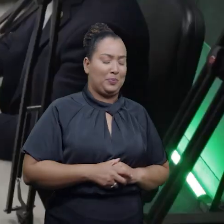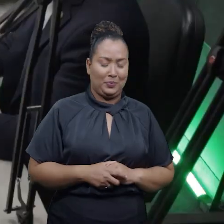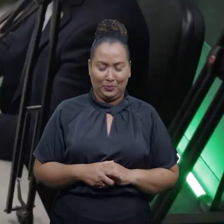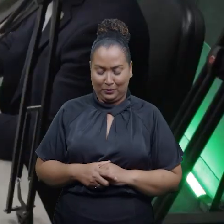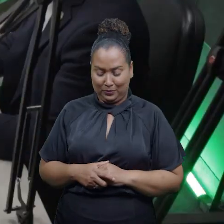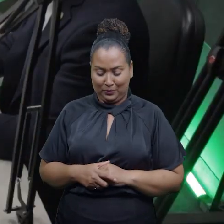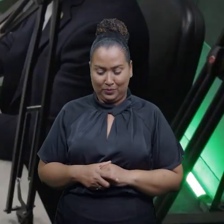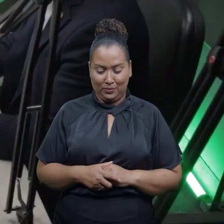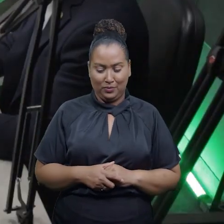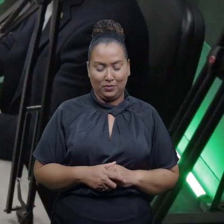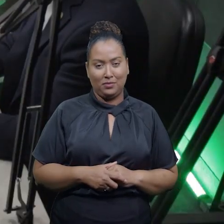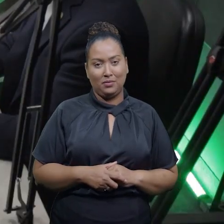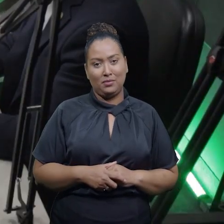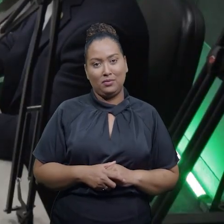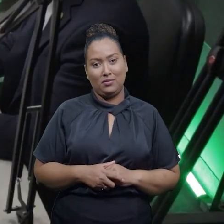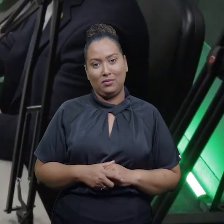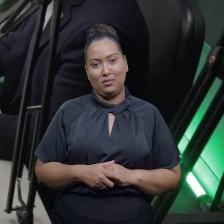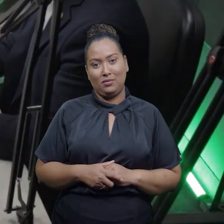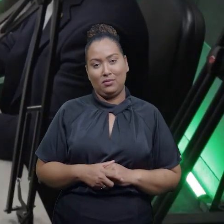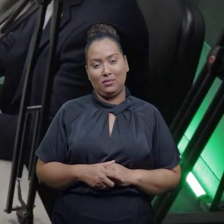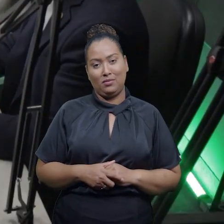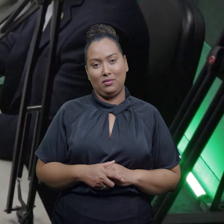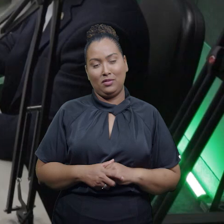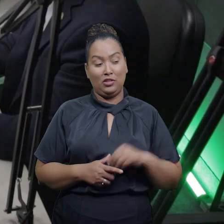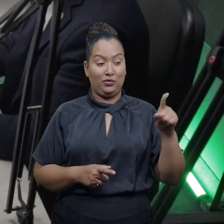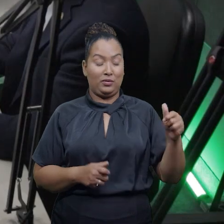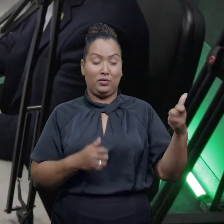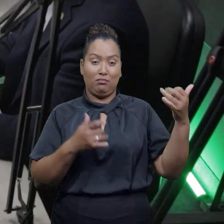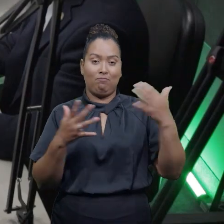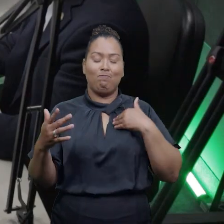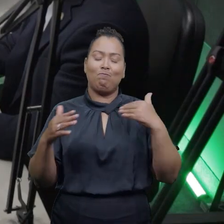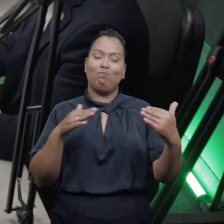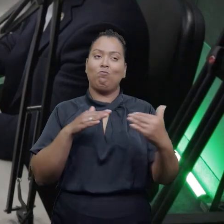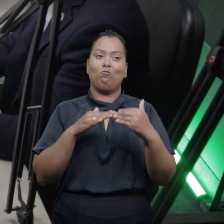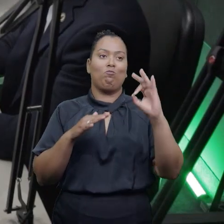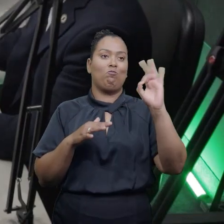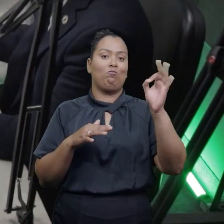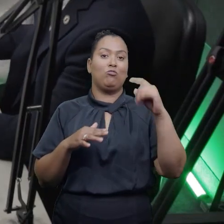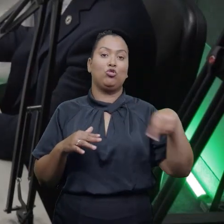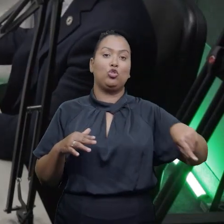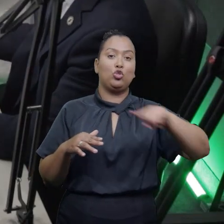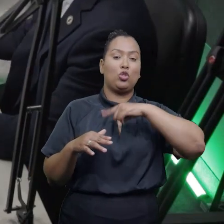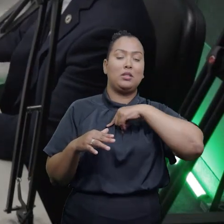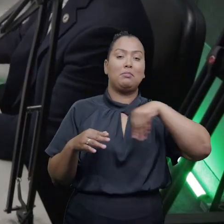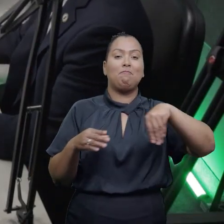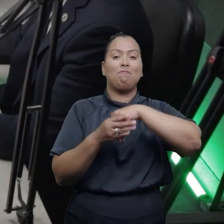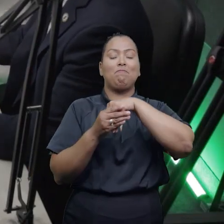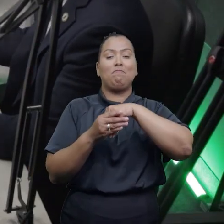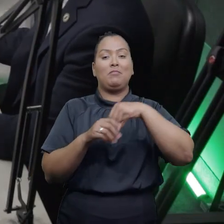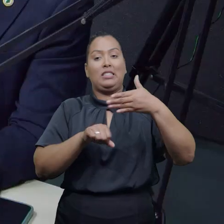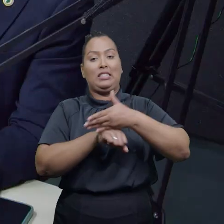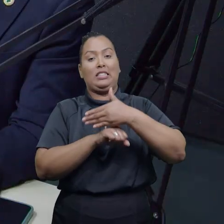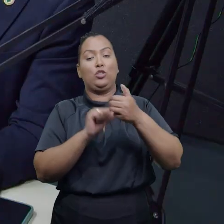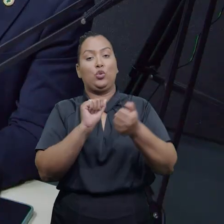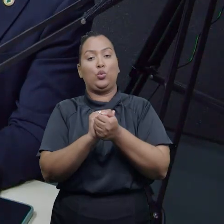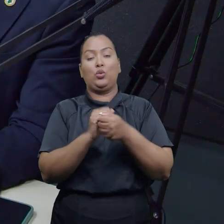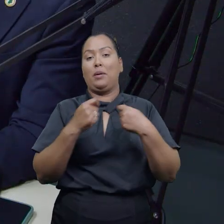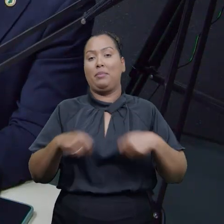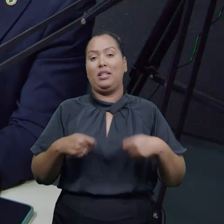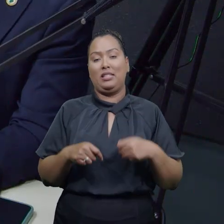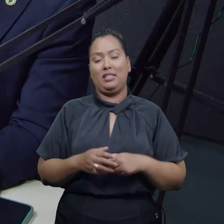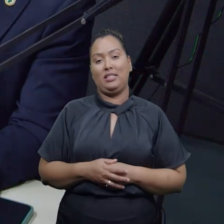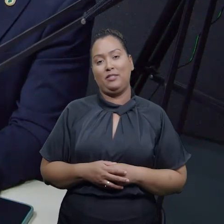Mas esse ponto que você coloca, doutor, é fundamental, que é o de estar presente, né?